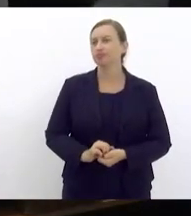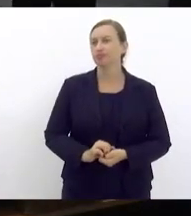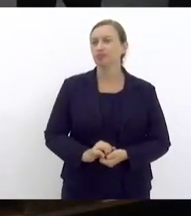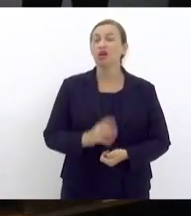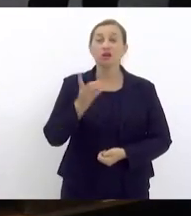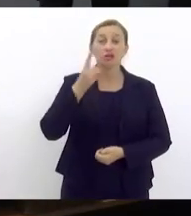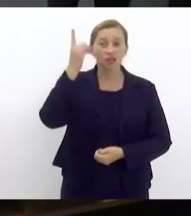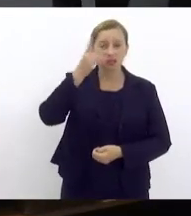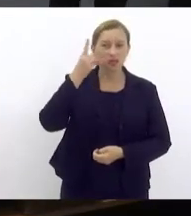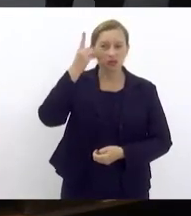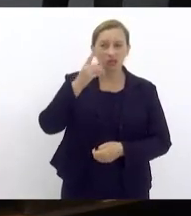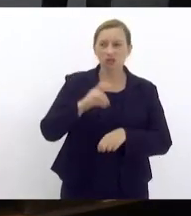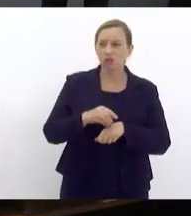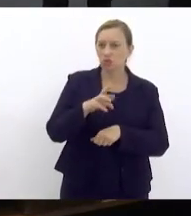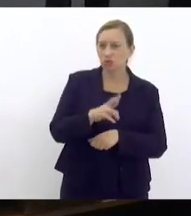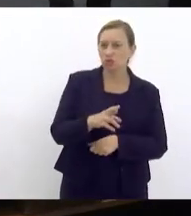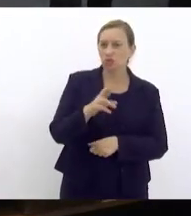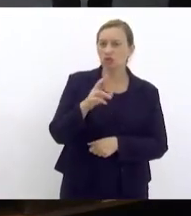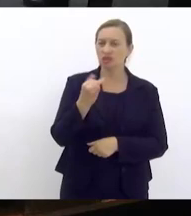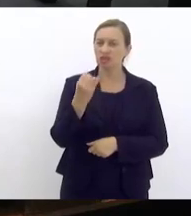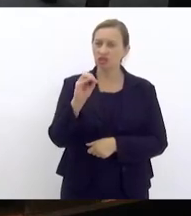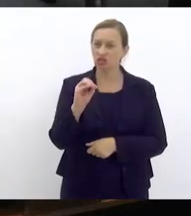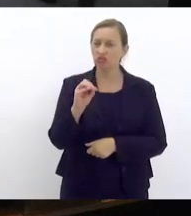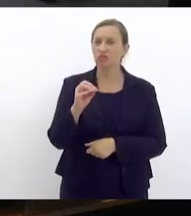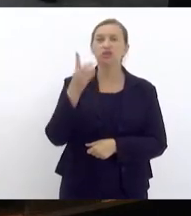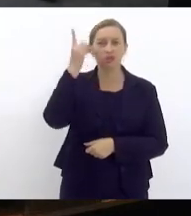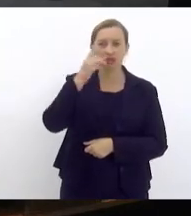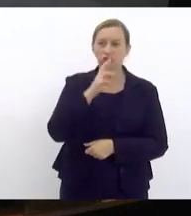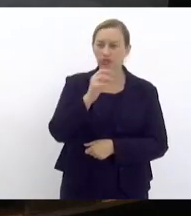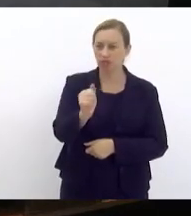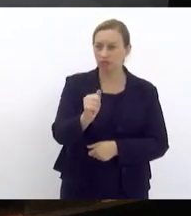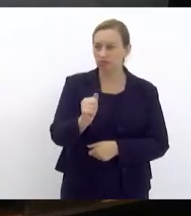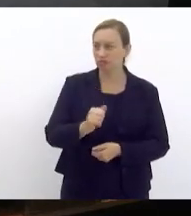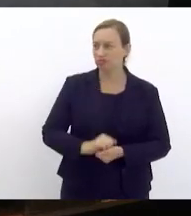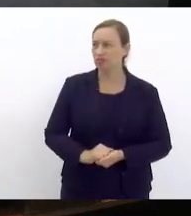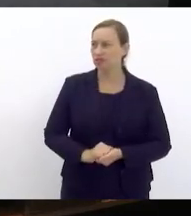Deputado Dr Serginho Deputado Rodrigo Amorim